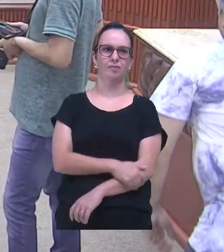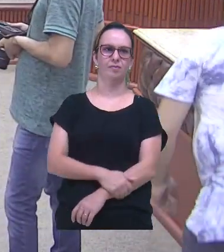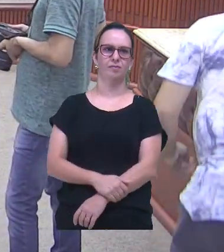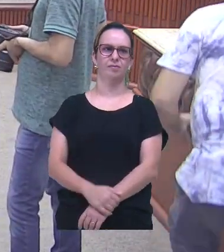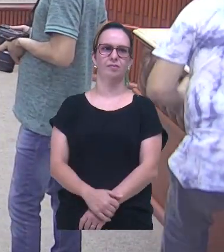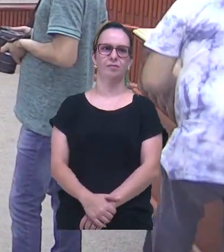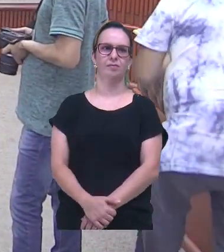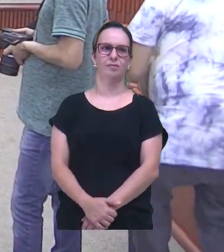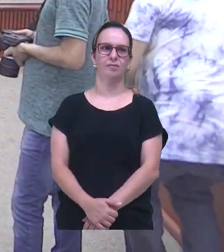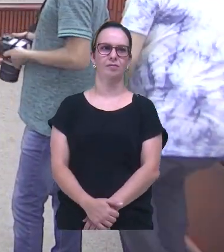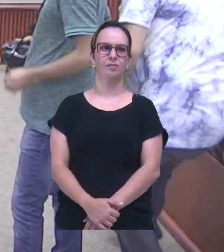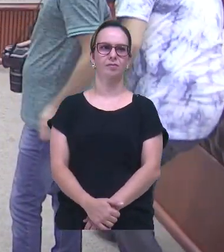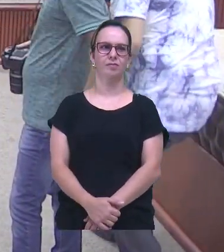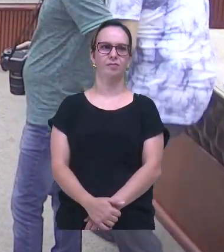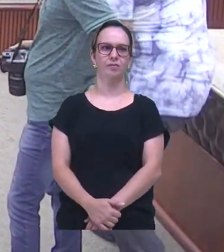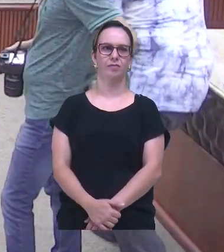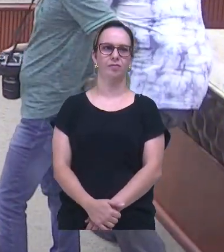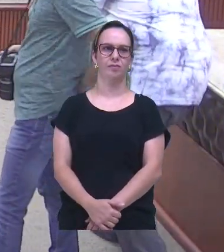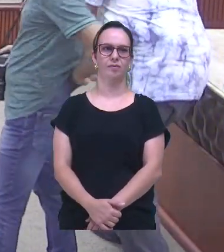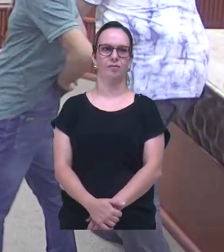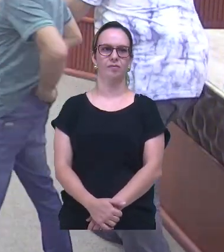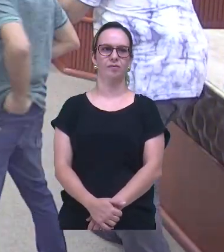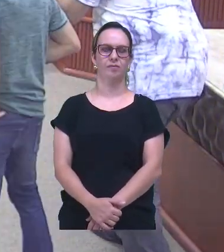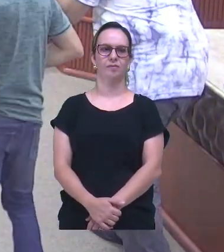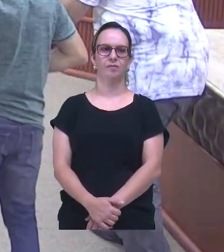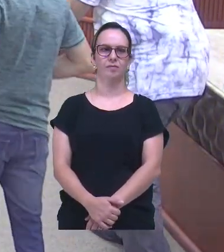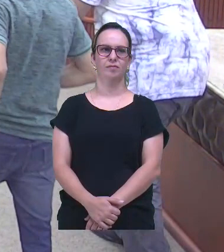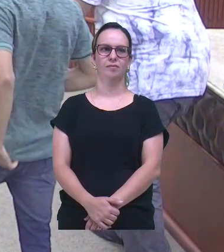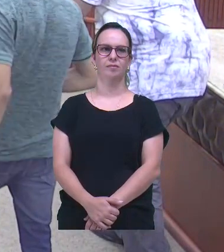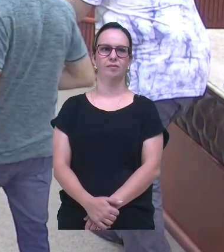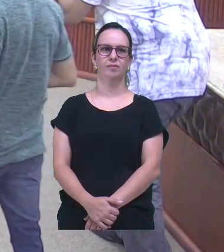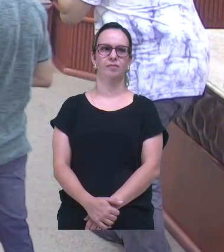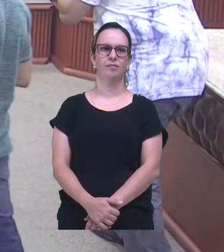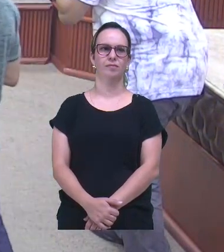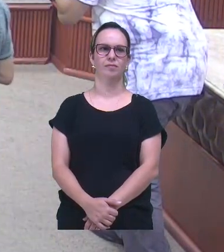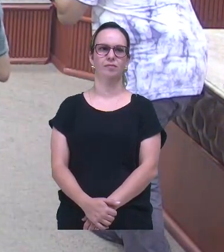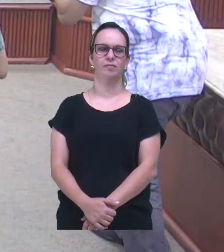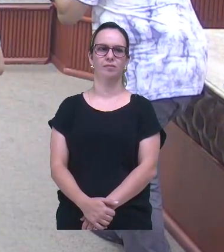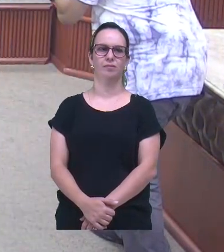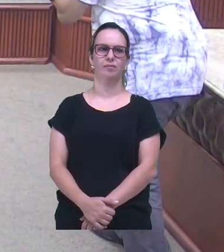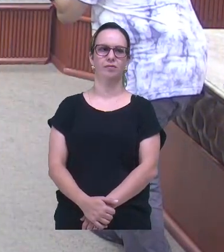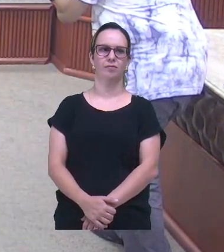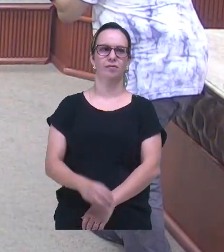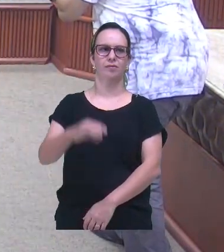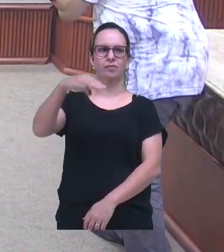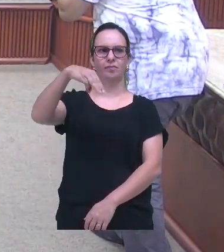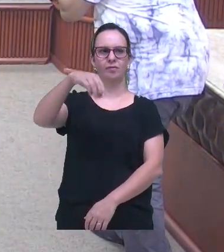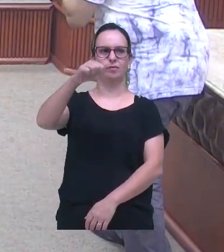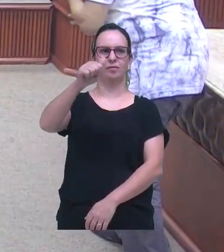Componente da mesa, doutor Marcel, para acompanhar a entrega ao doutor Marcelo Armstrong.